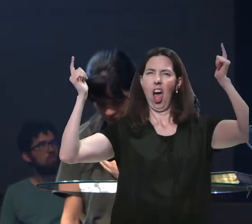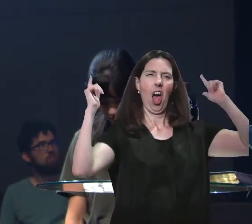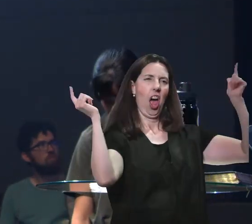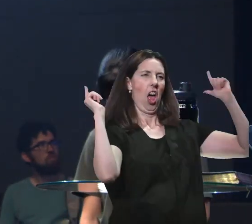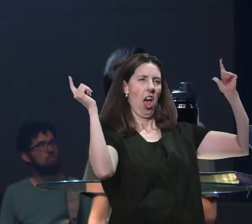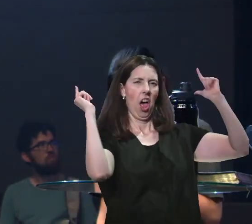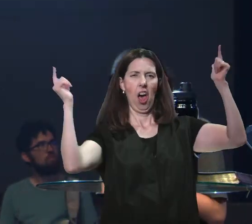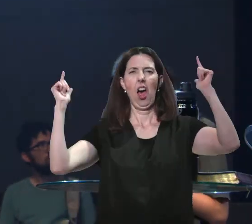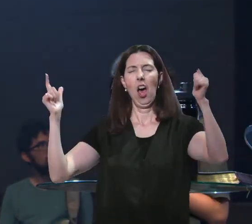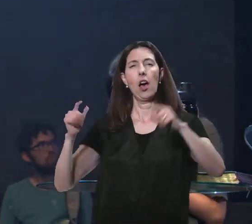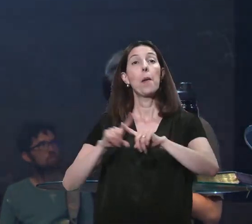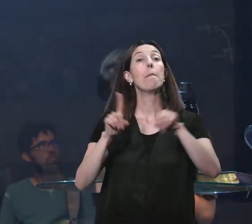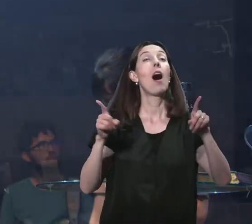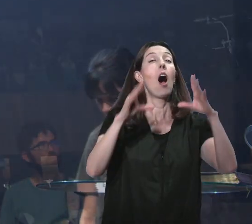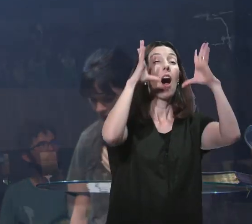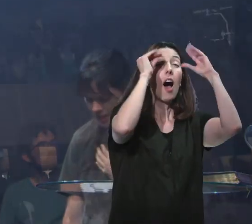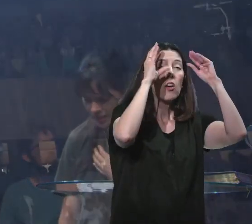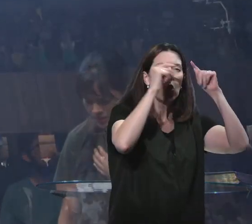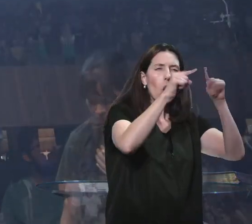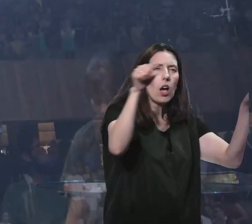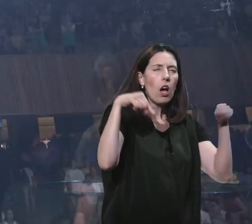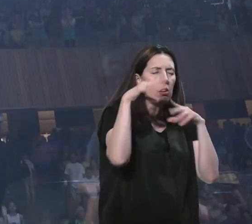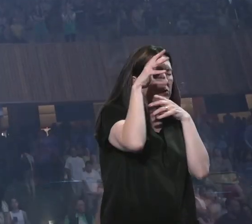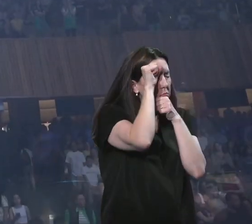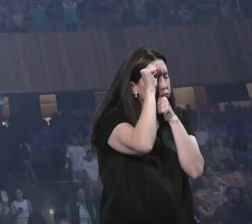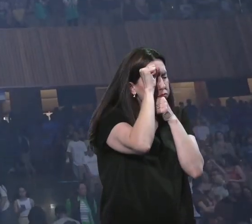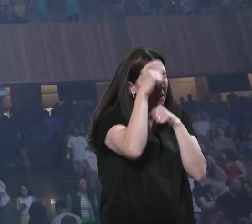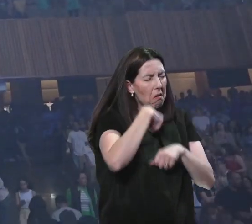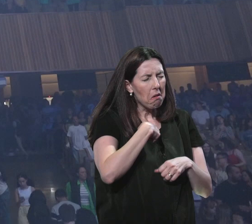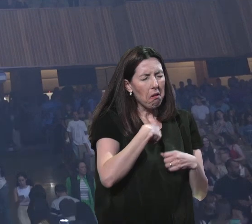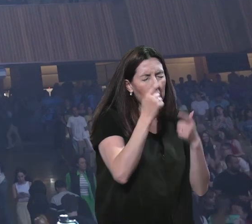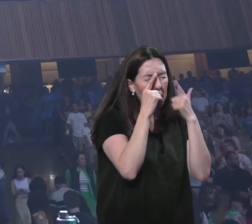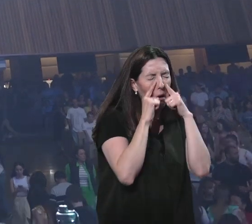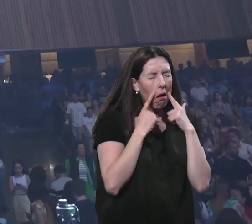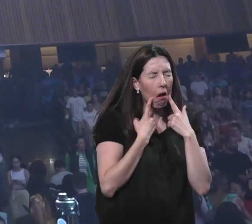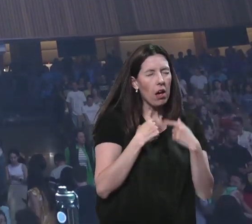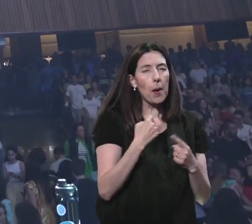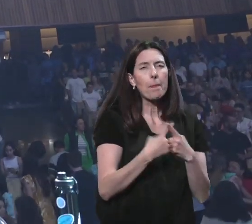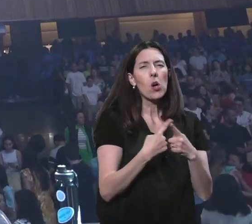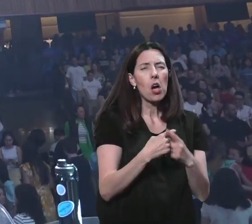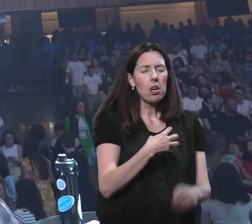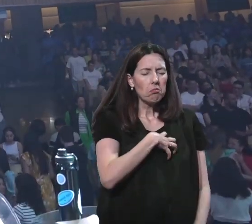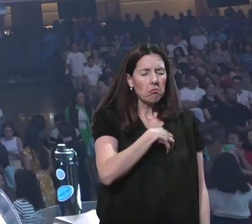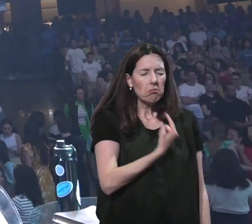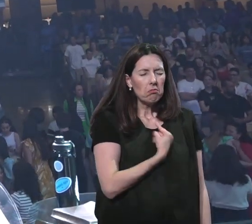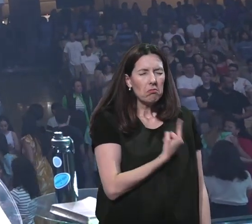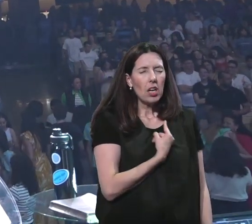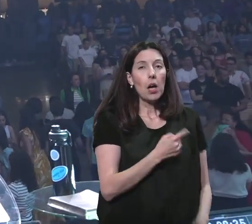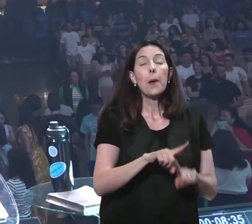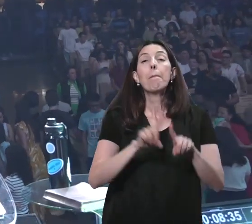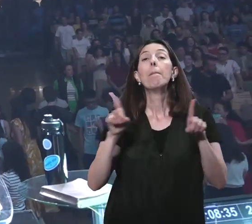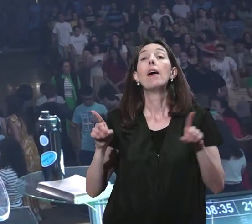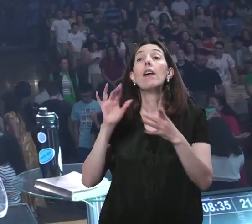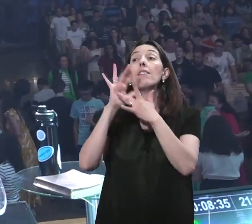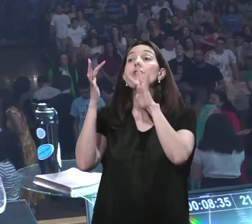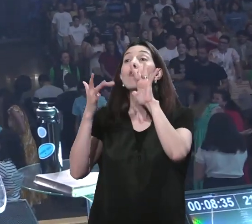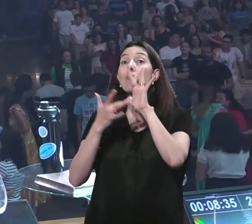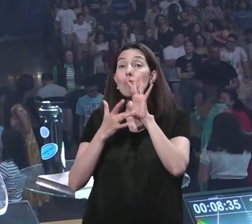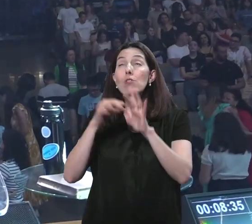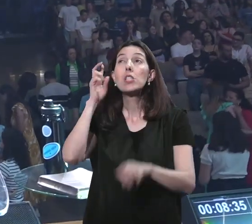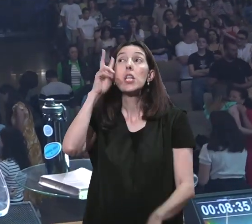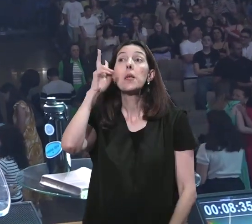Só que eu chegava de noite e chorava no meu quarto, porque eu estava sozinho. Até que um dia Jesus me lembrou de uma